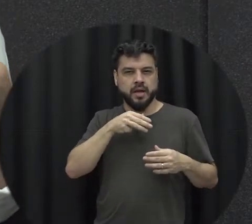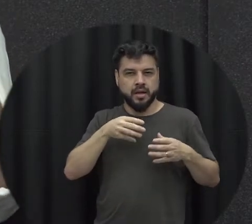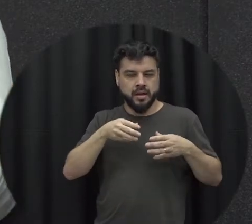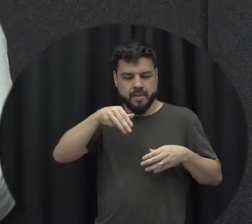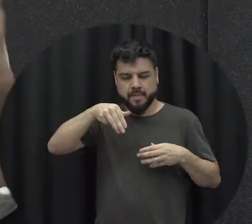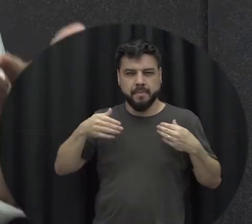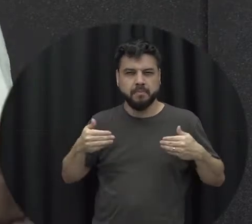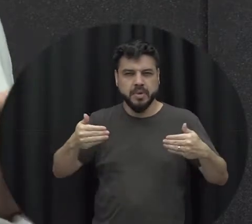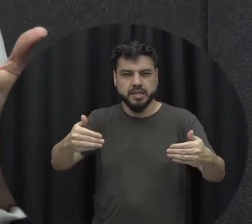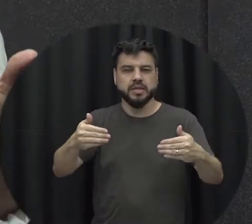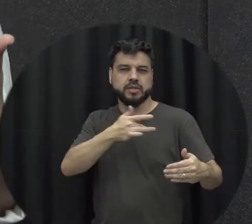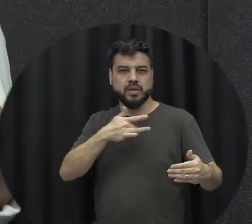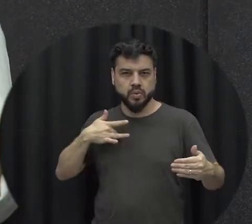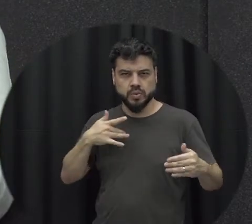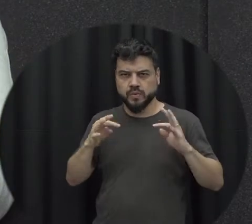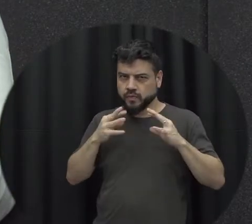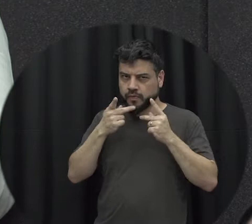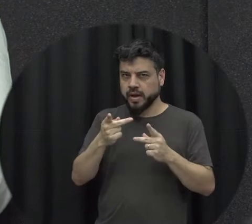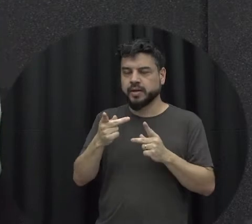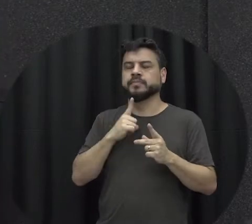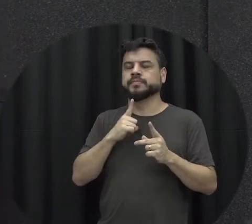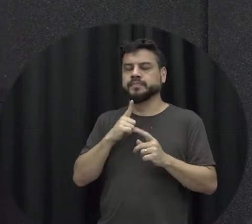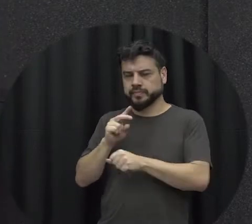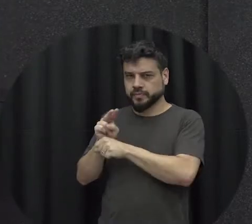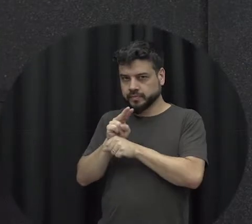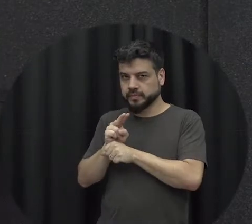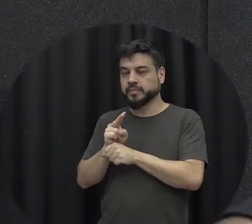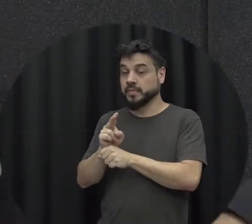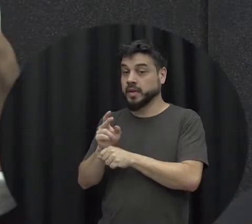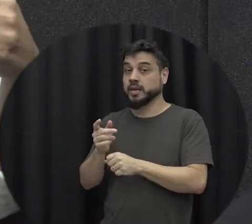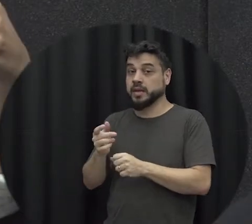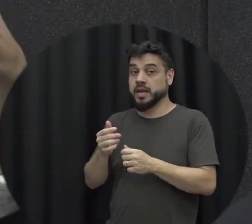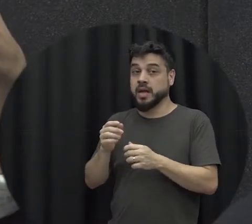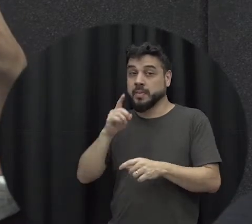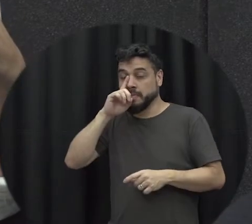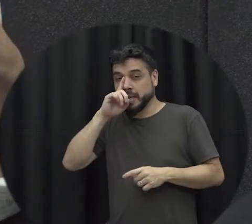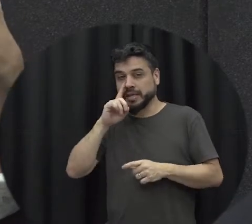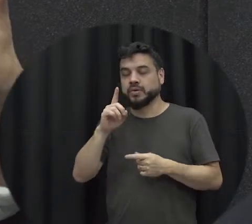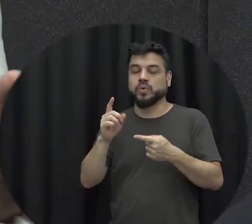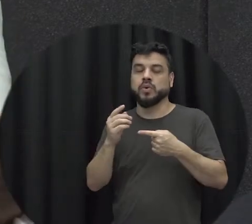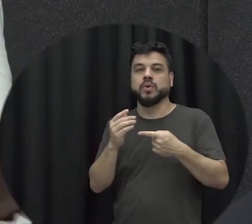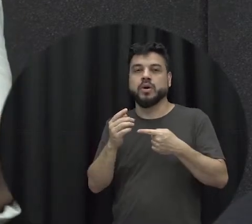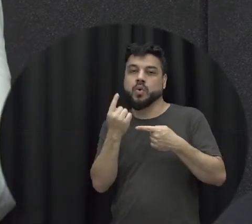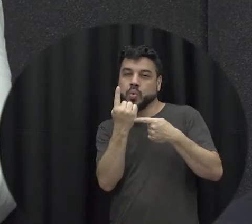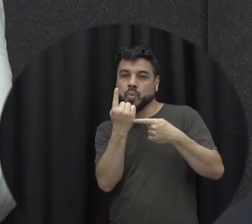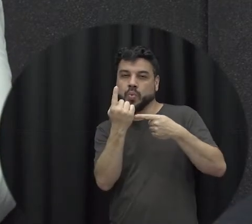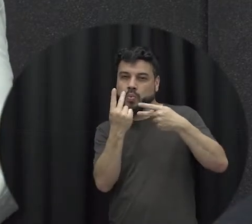dos micro-organismos quanto ao risco patogênico, né? E aí começa com o risco 1, que é aquele que não tem um efeito